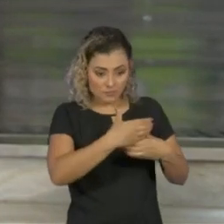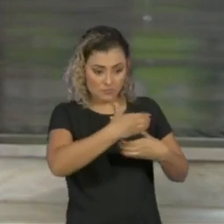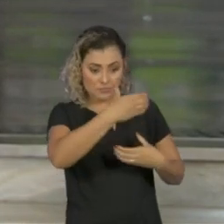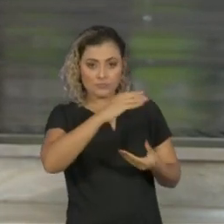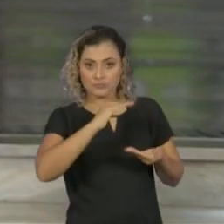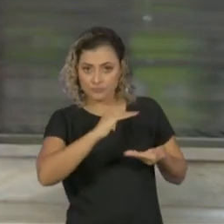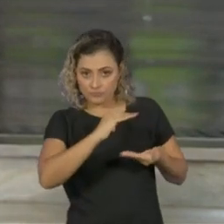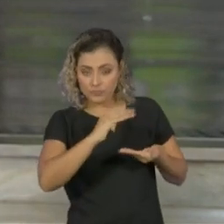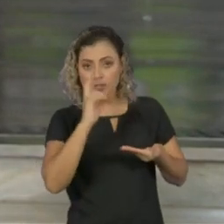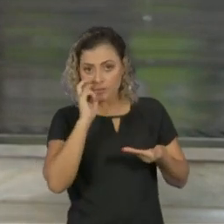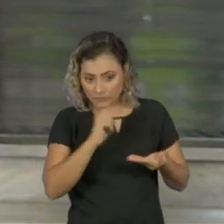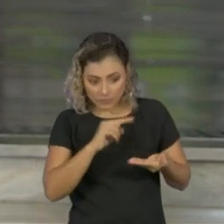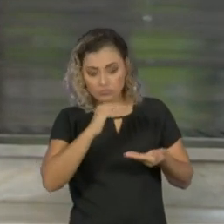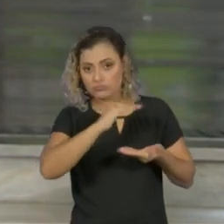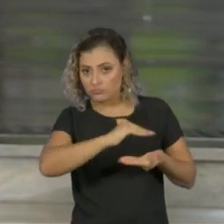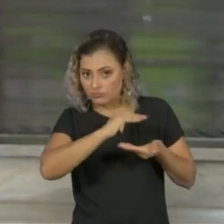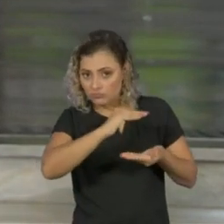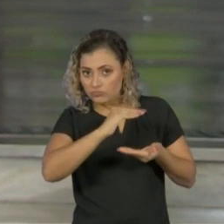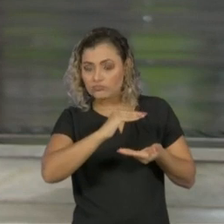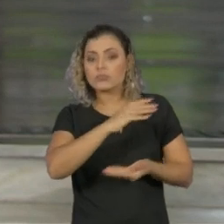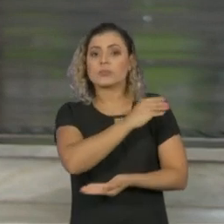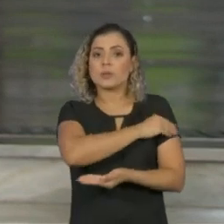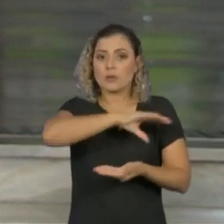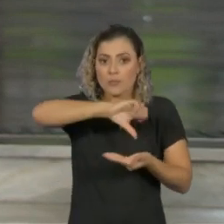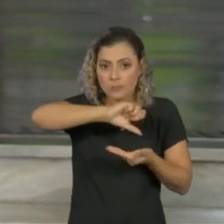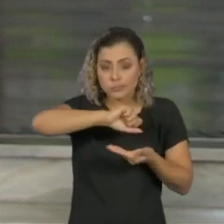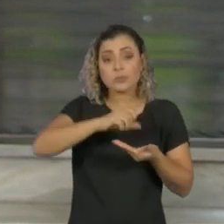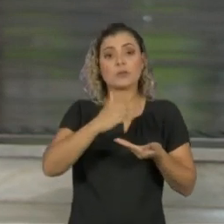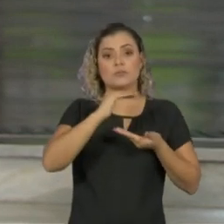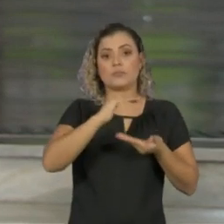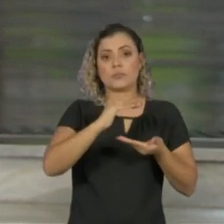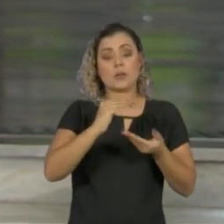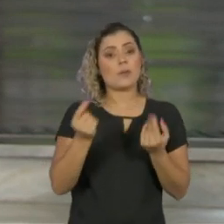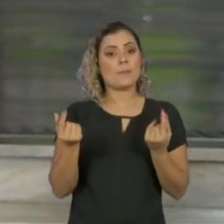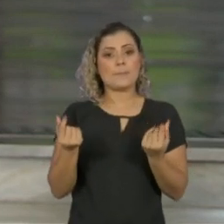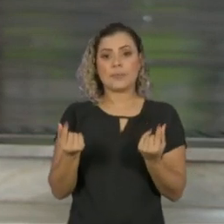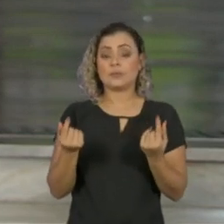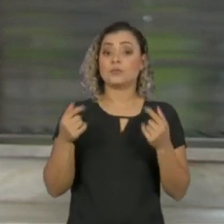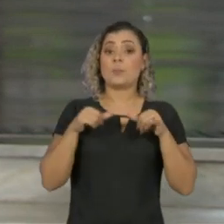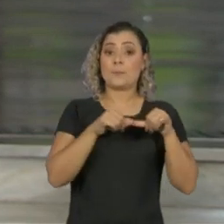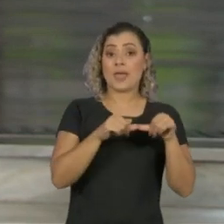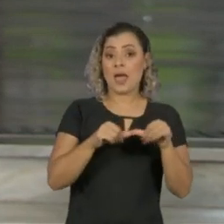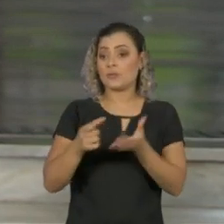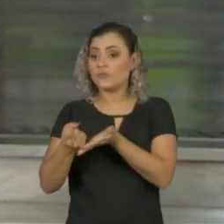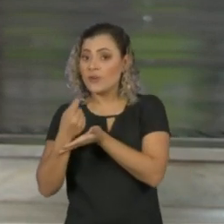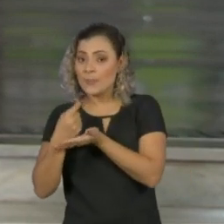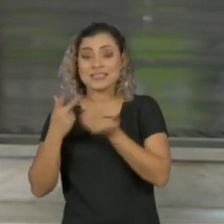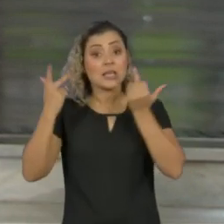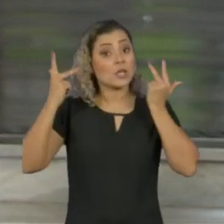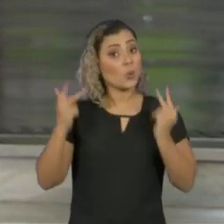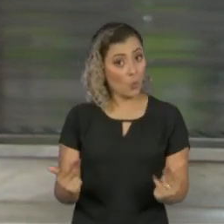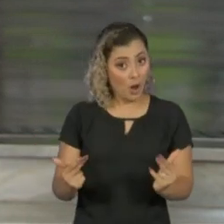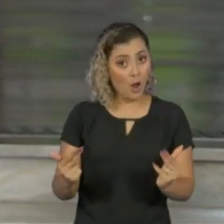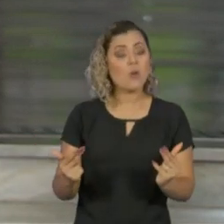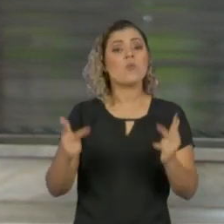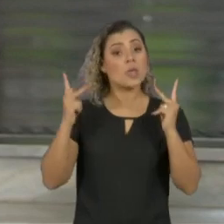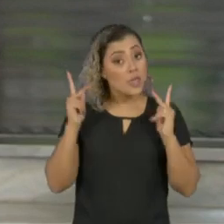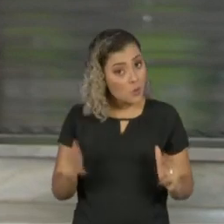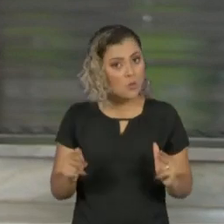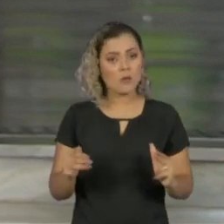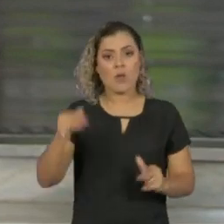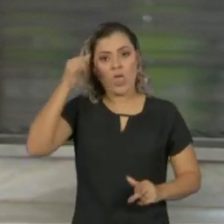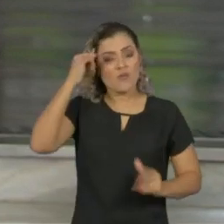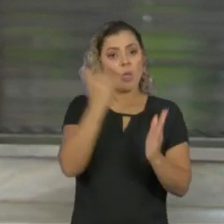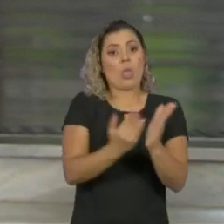capacidade, na sua gramatura, o preço será igual no supermercado e também nas redes de